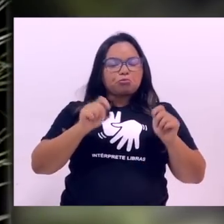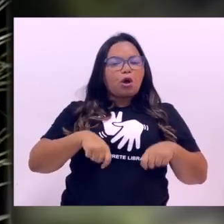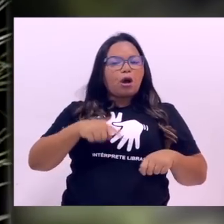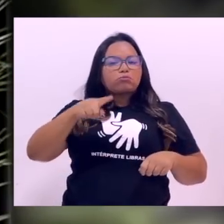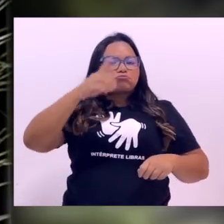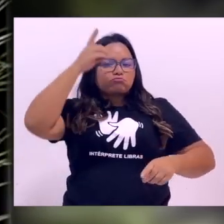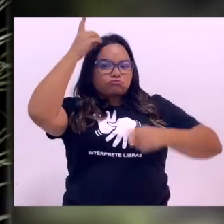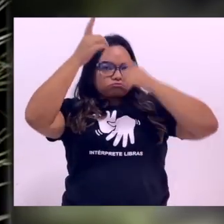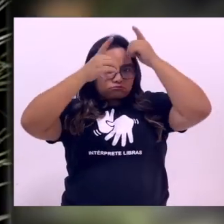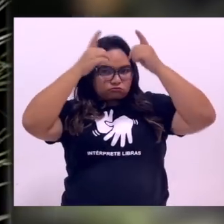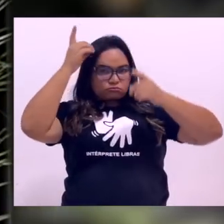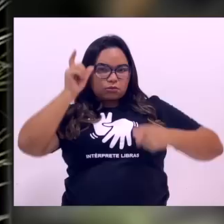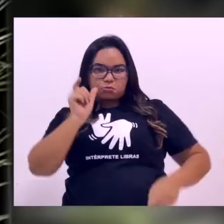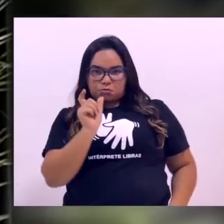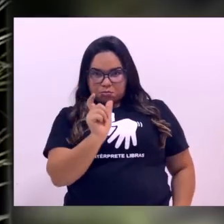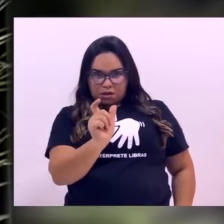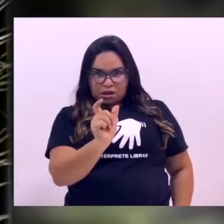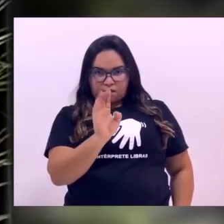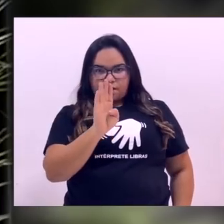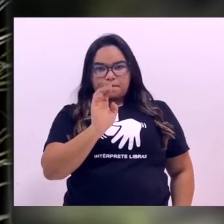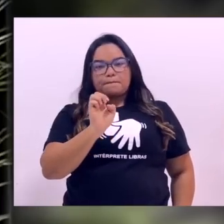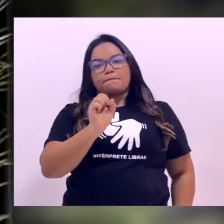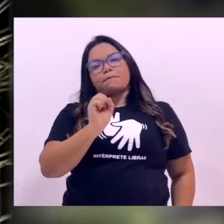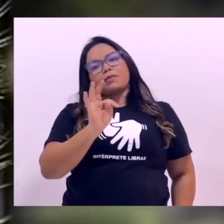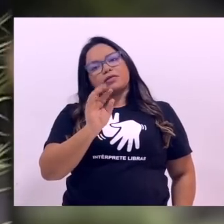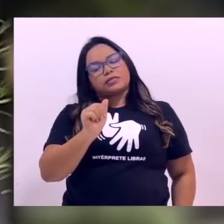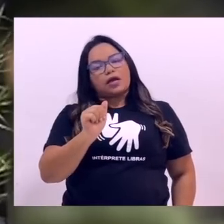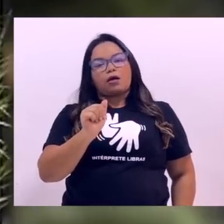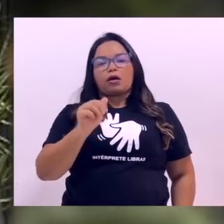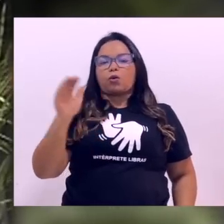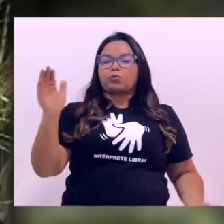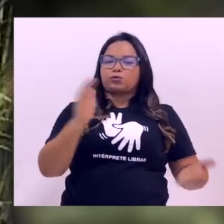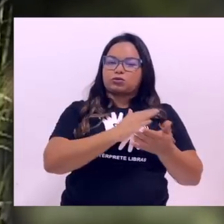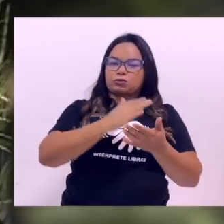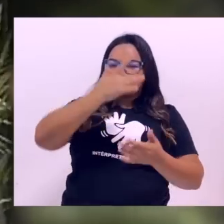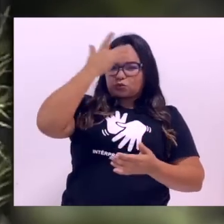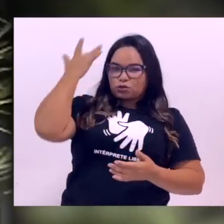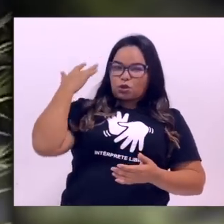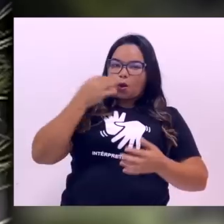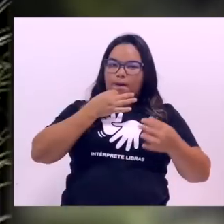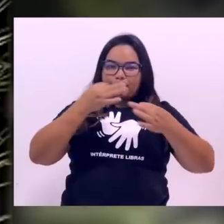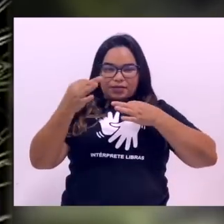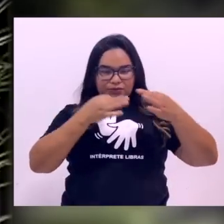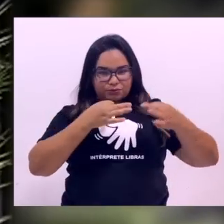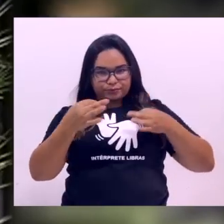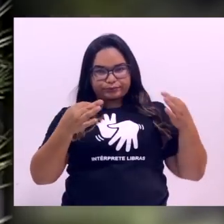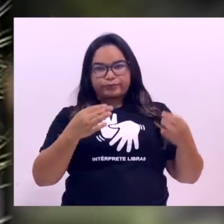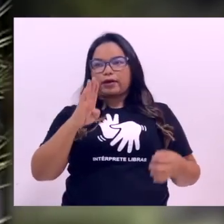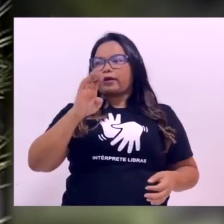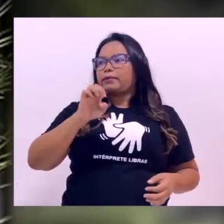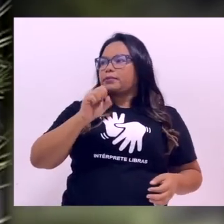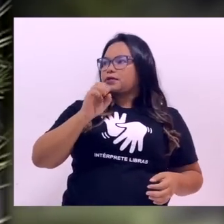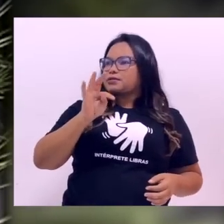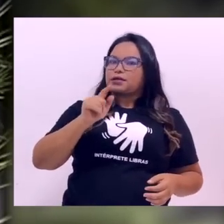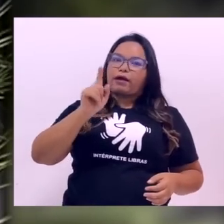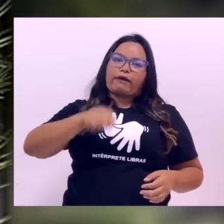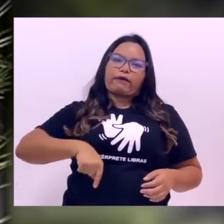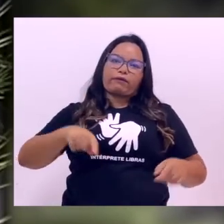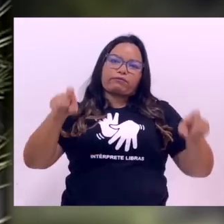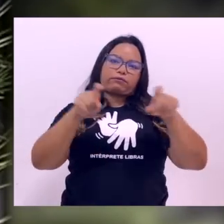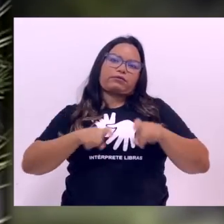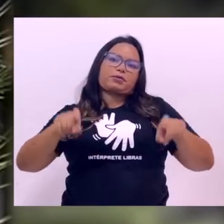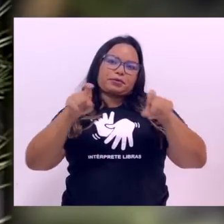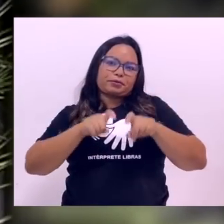besta? Você pode pensar o que você quiser com esta palavra besta. Podem dizer, como muitos dizem pelo mundo afora,